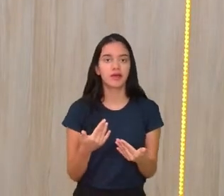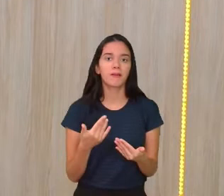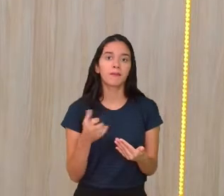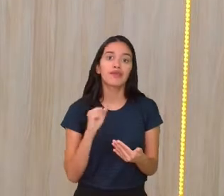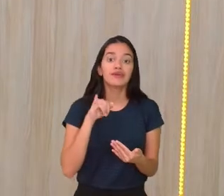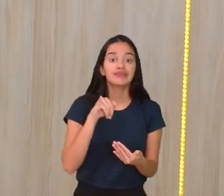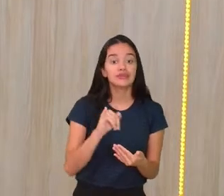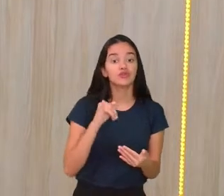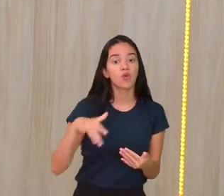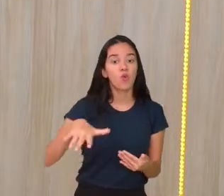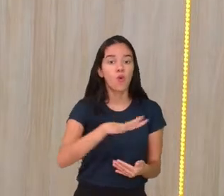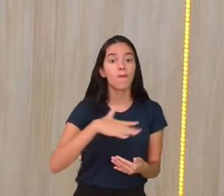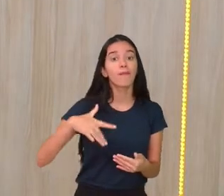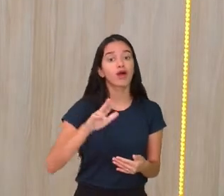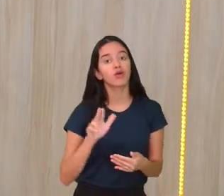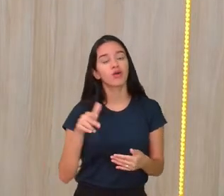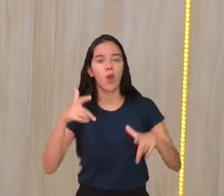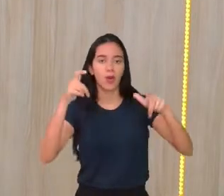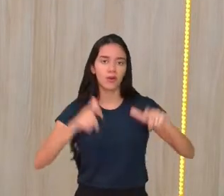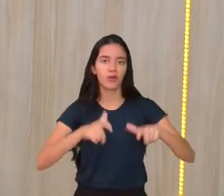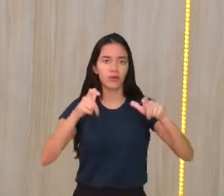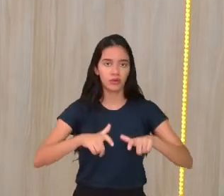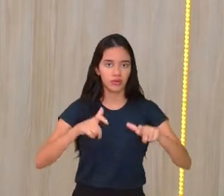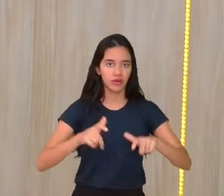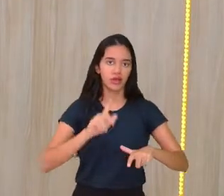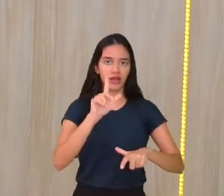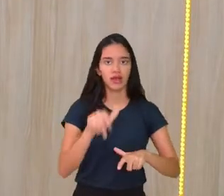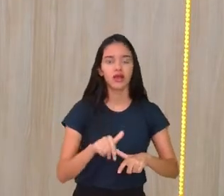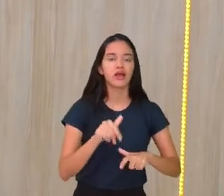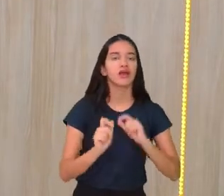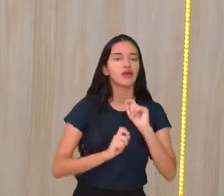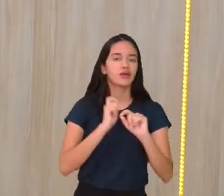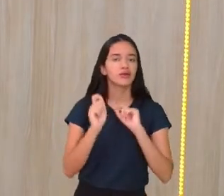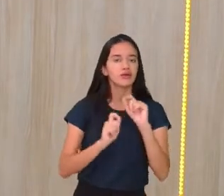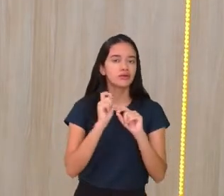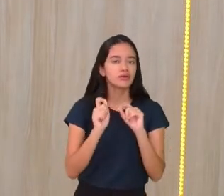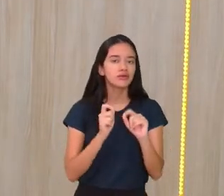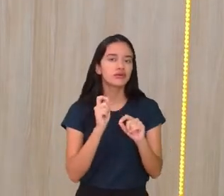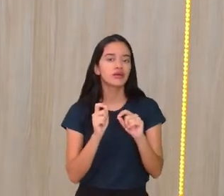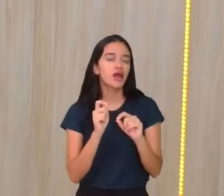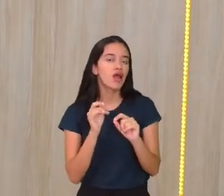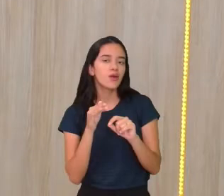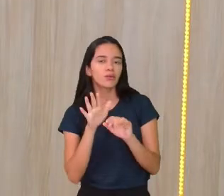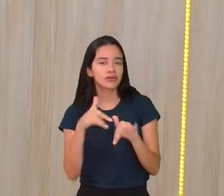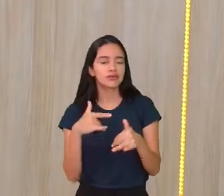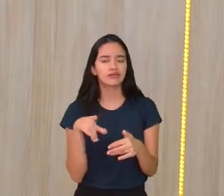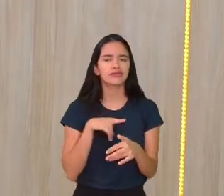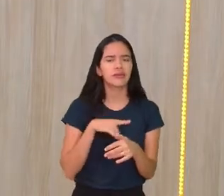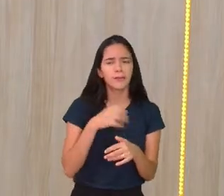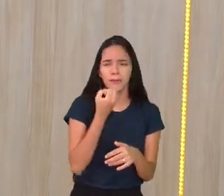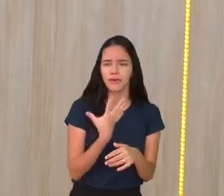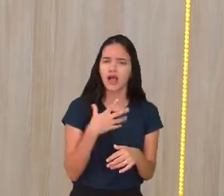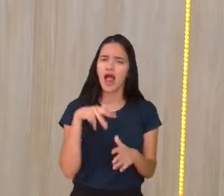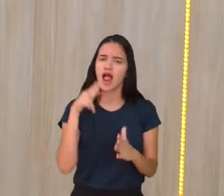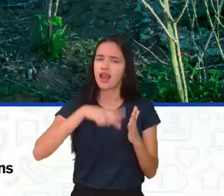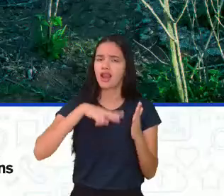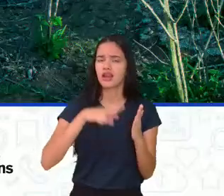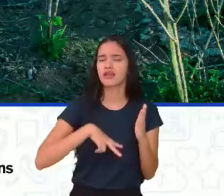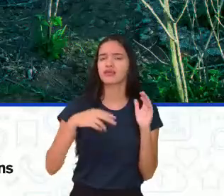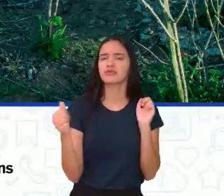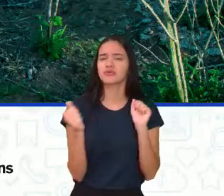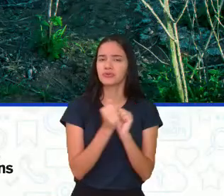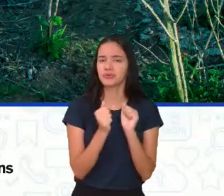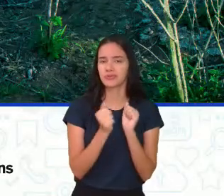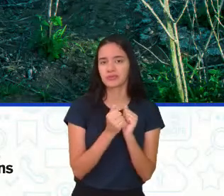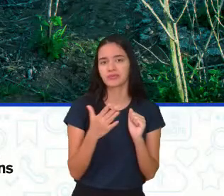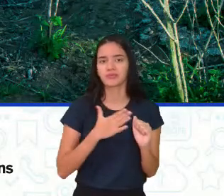se o espaço, se o lugar, ele é dotado dessas afetividades, lê junto comigo aqui, ó. Então,